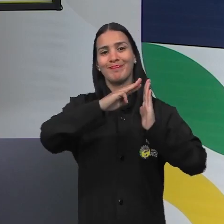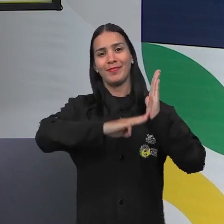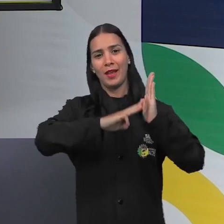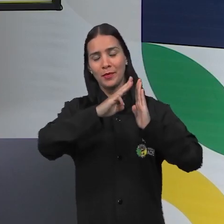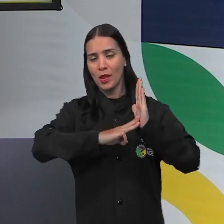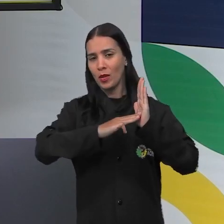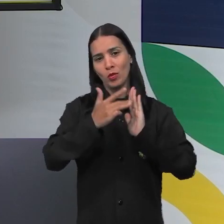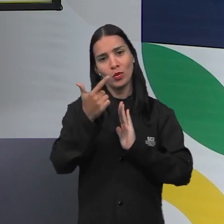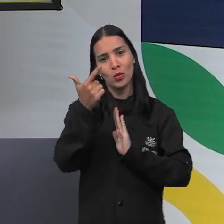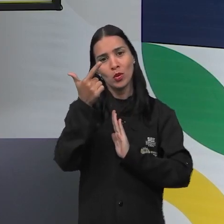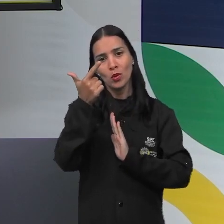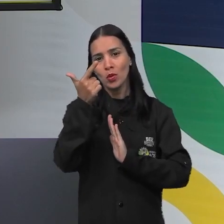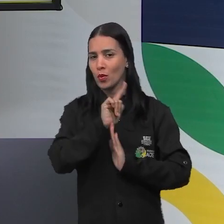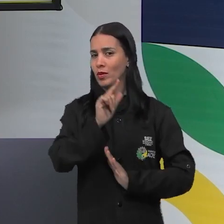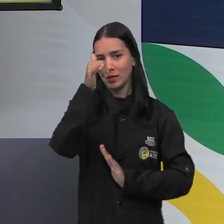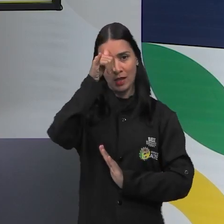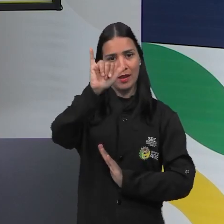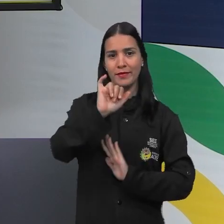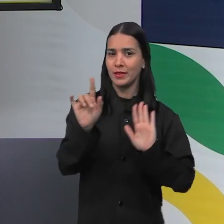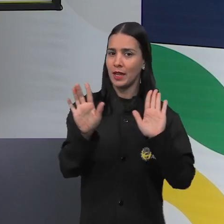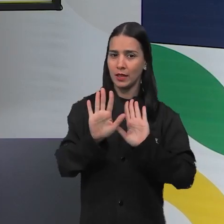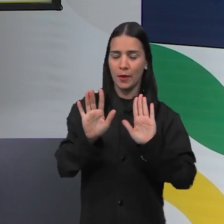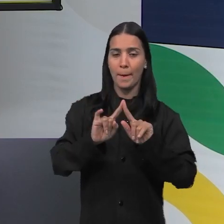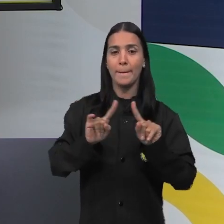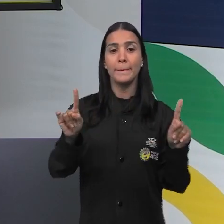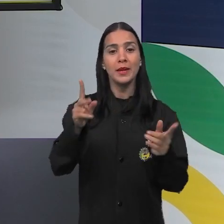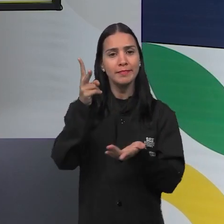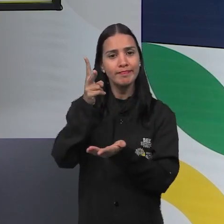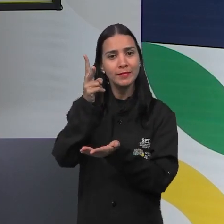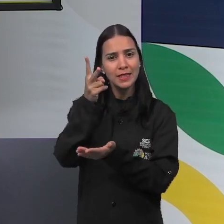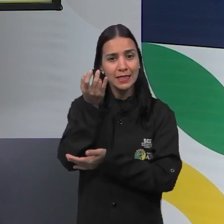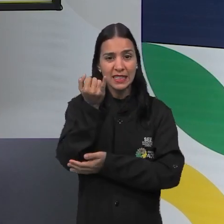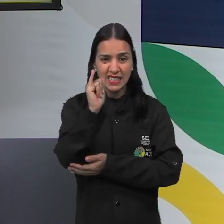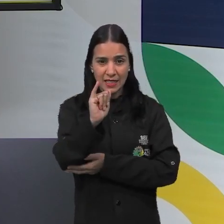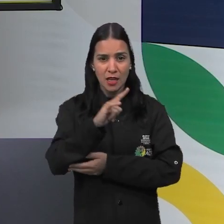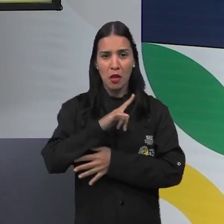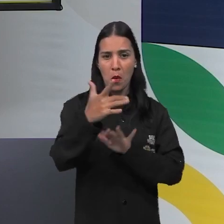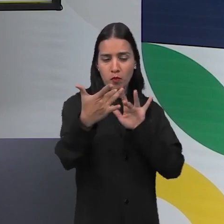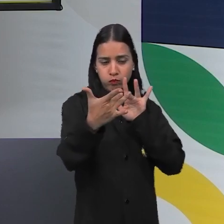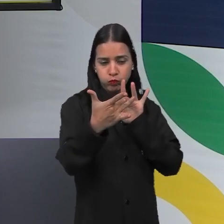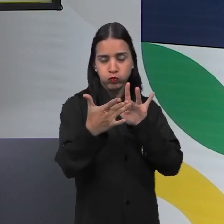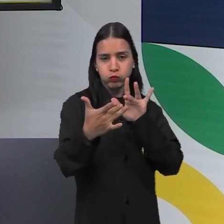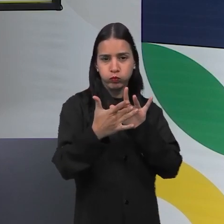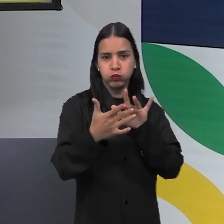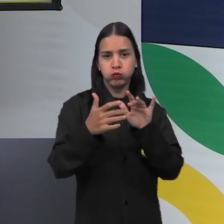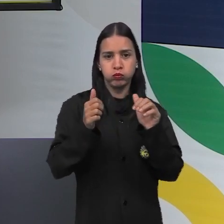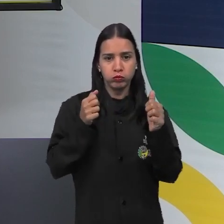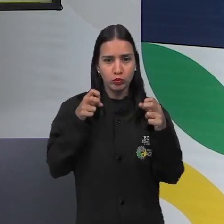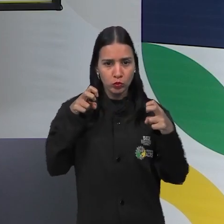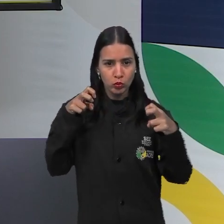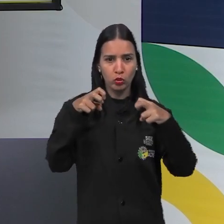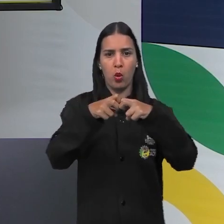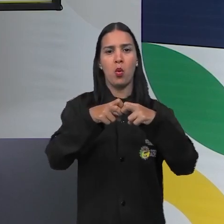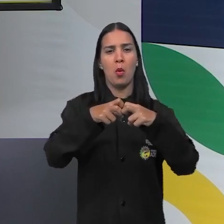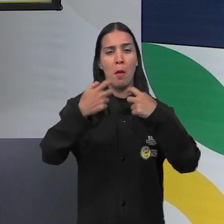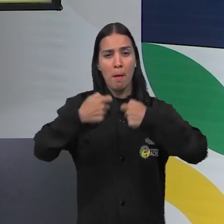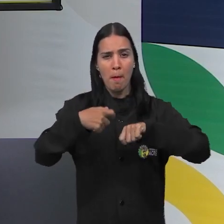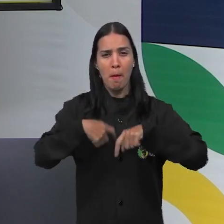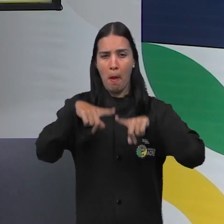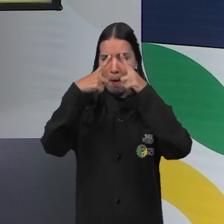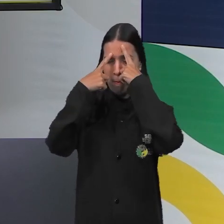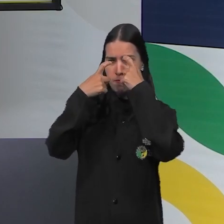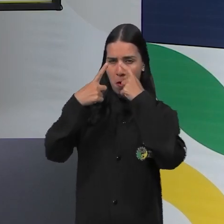não é porque eu vou ter contato truculento que eu vou ser agressivo no sentido de eu vou ser violento, eu vou